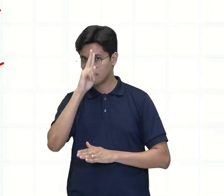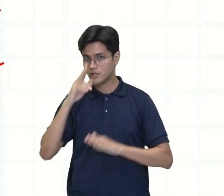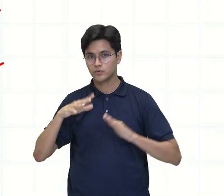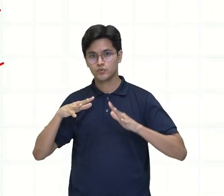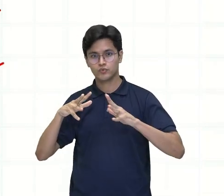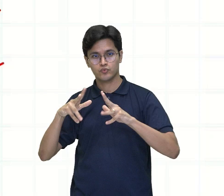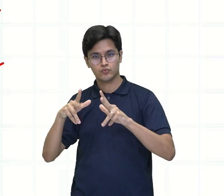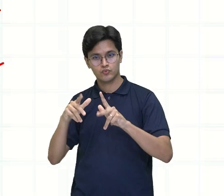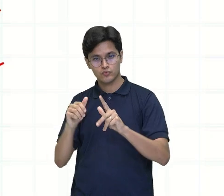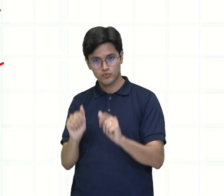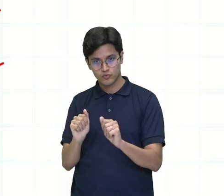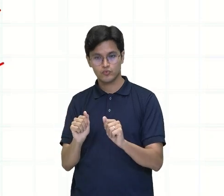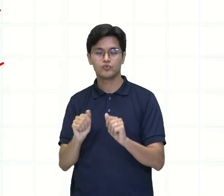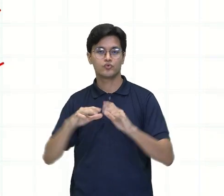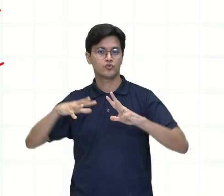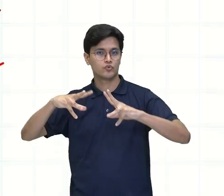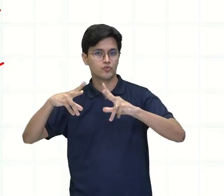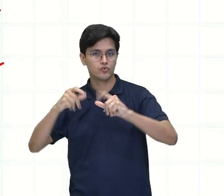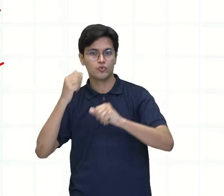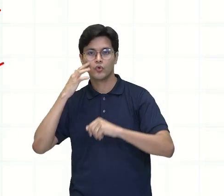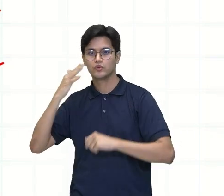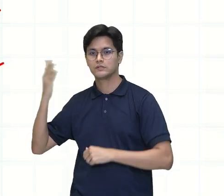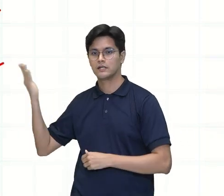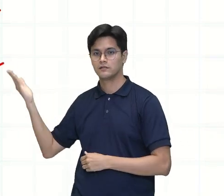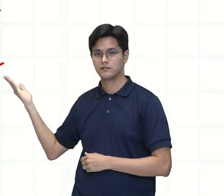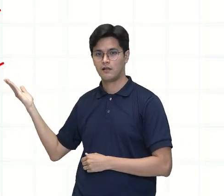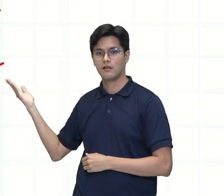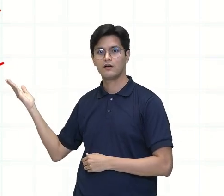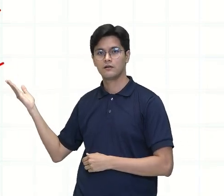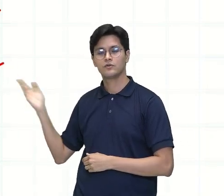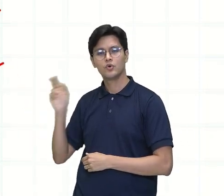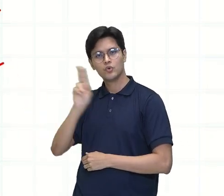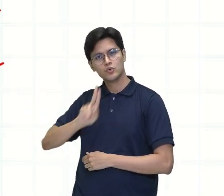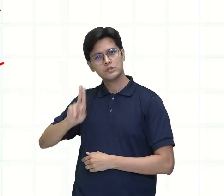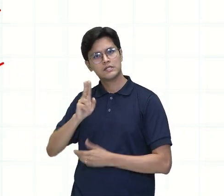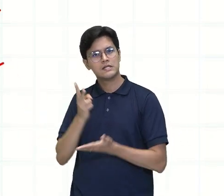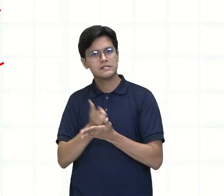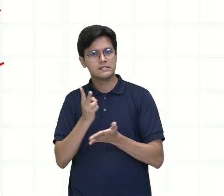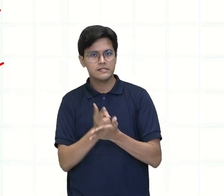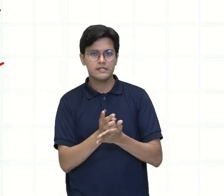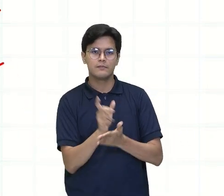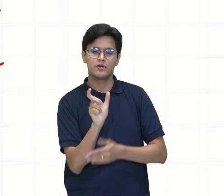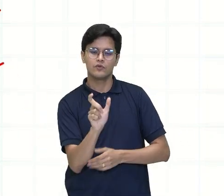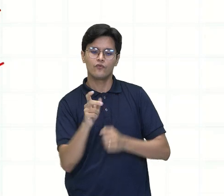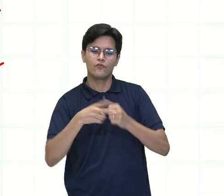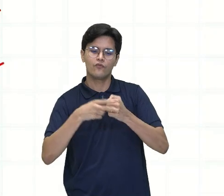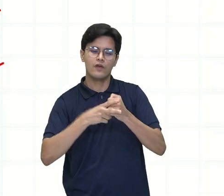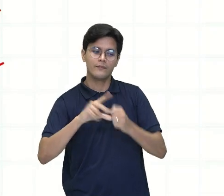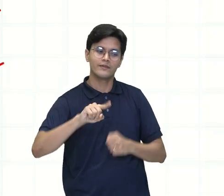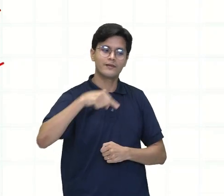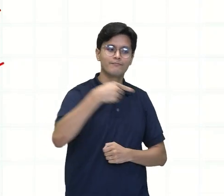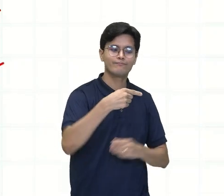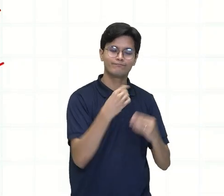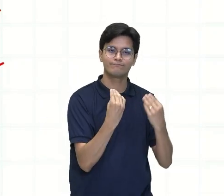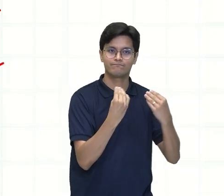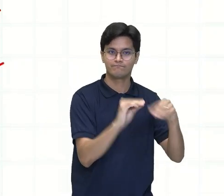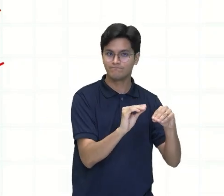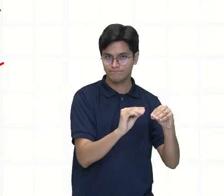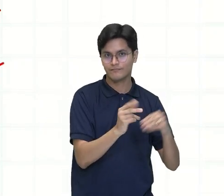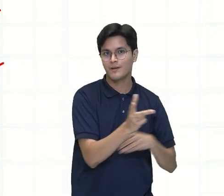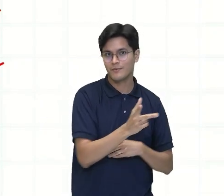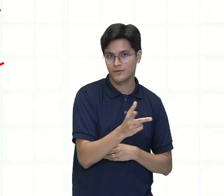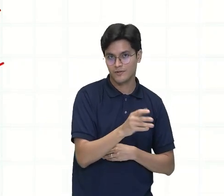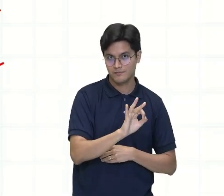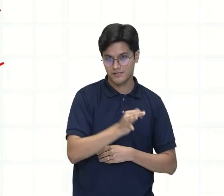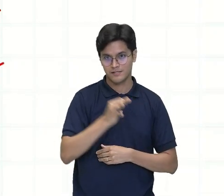gente vai utilizar sempre logo após o verbo, ok? Então, essa é a localização